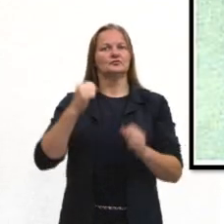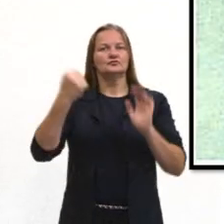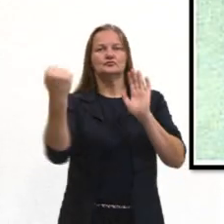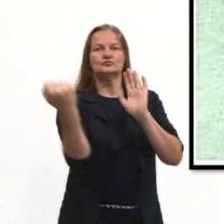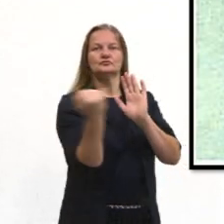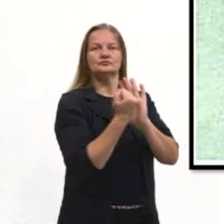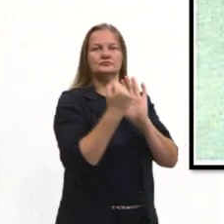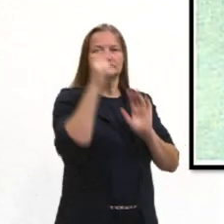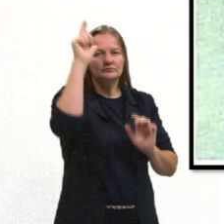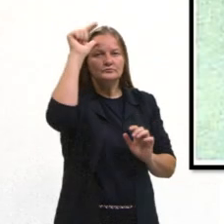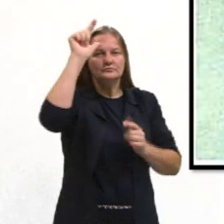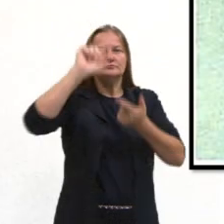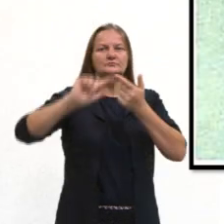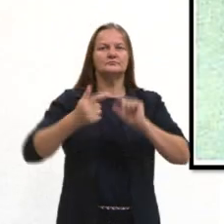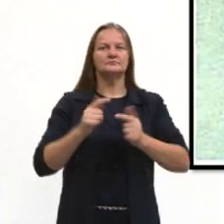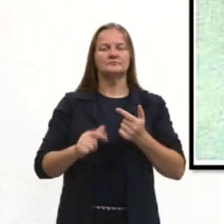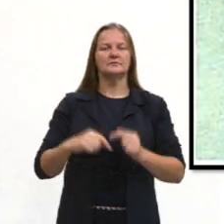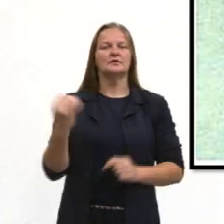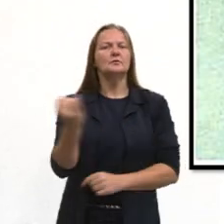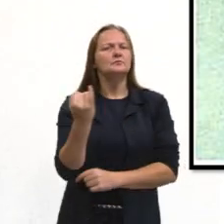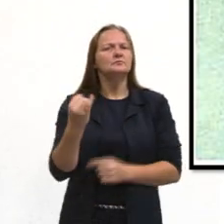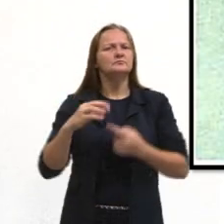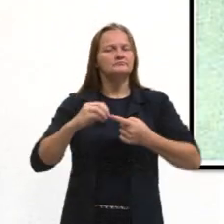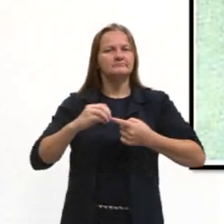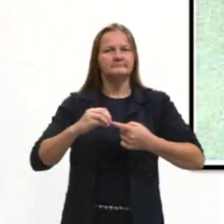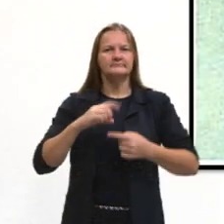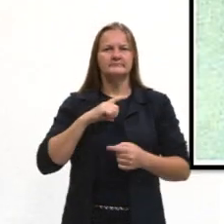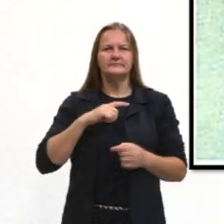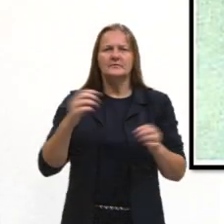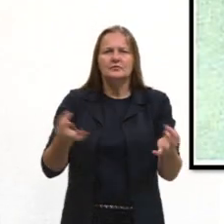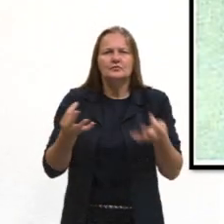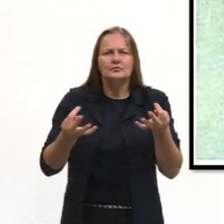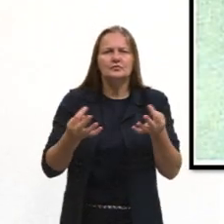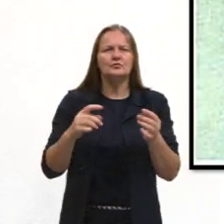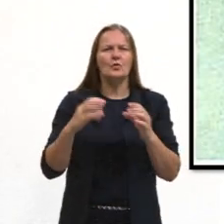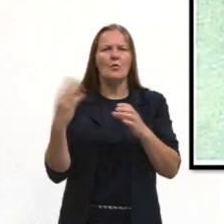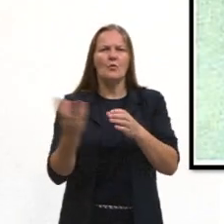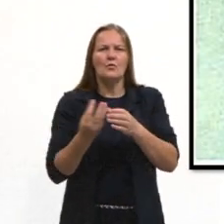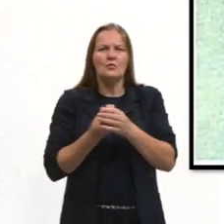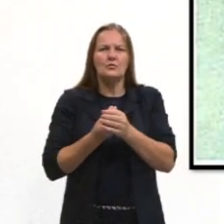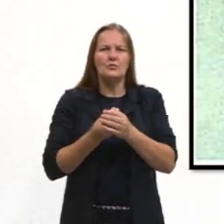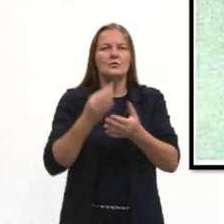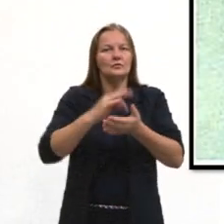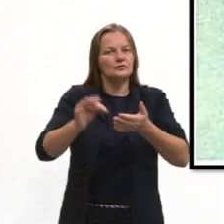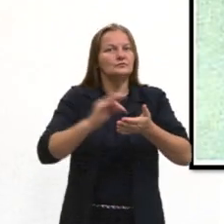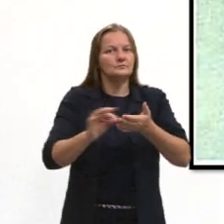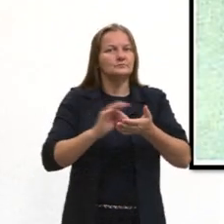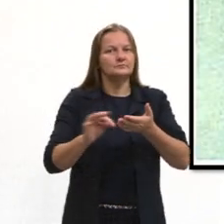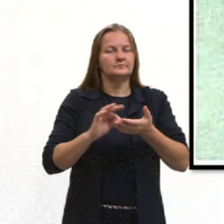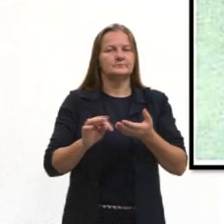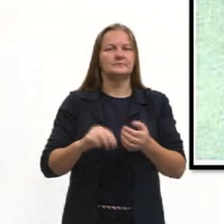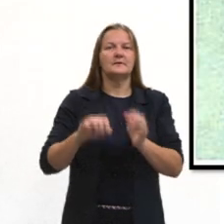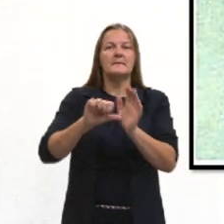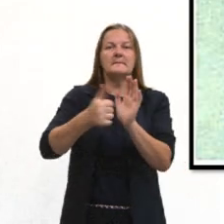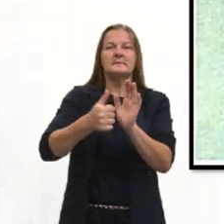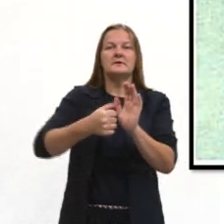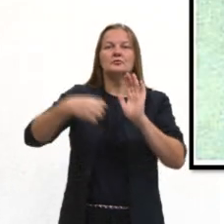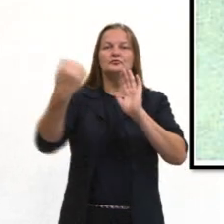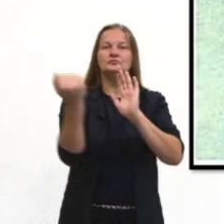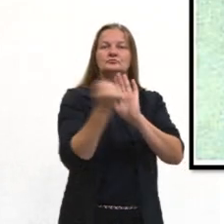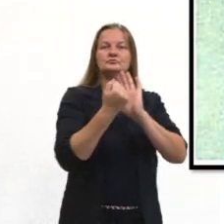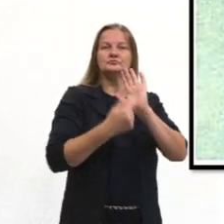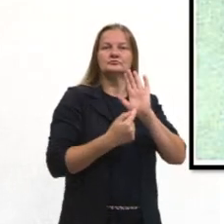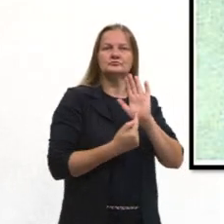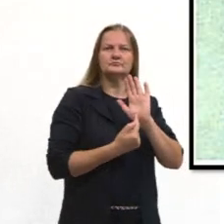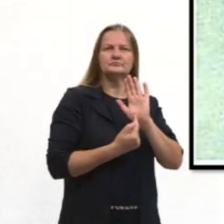símbolos lógicos Principalmente quando se trata então de da teoria dos conjuntos certo então o primeiro símbolo que nós vamos tá vendo